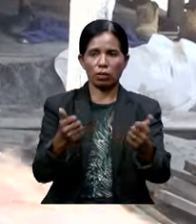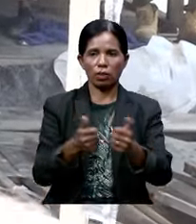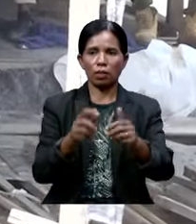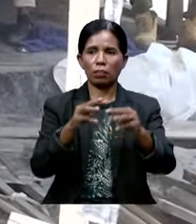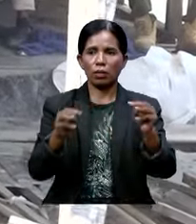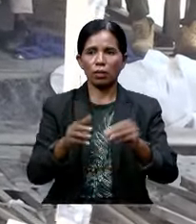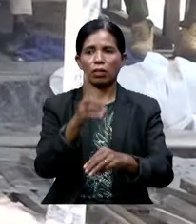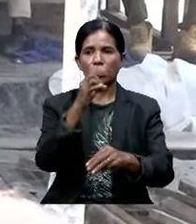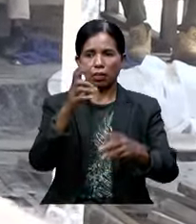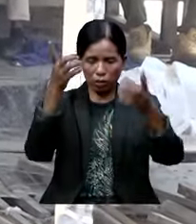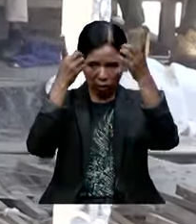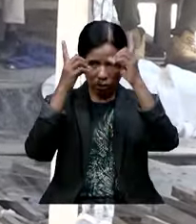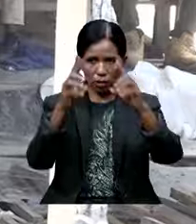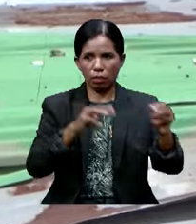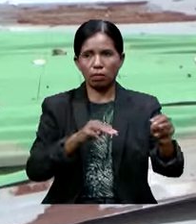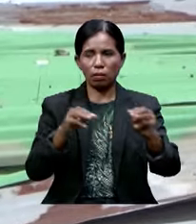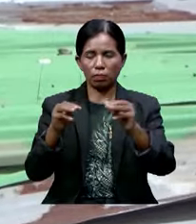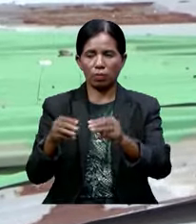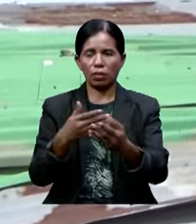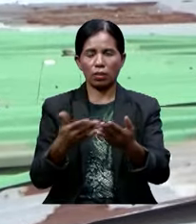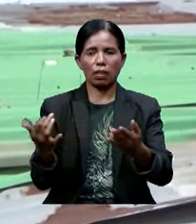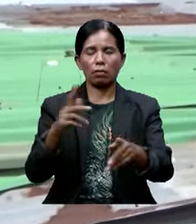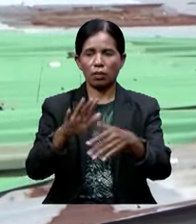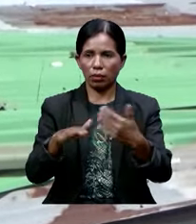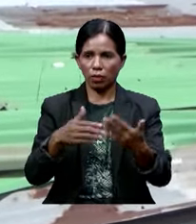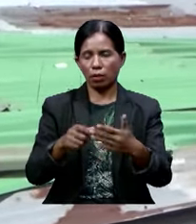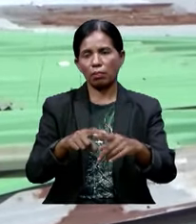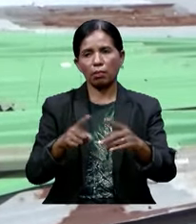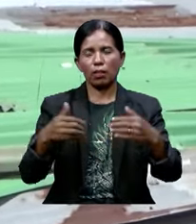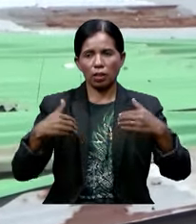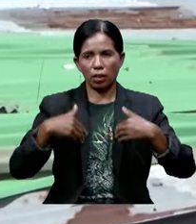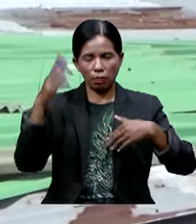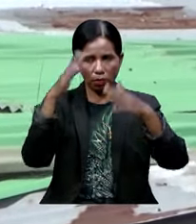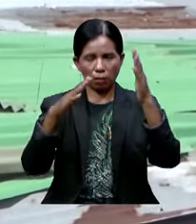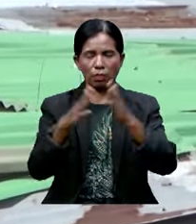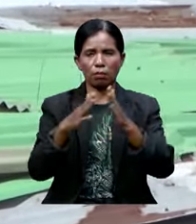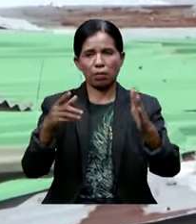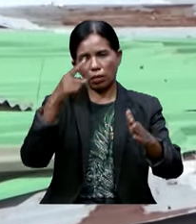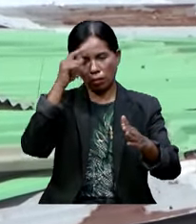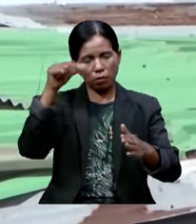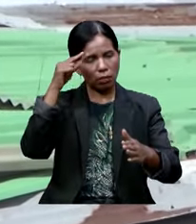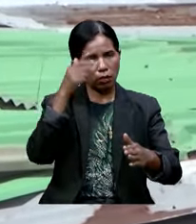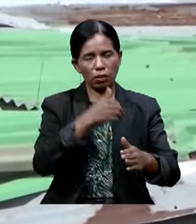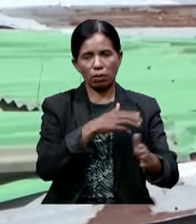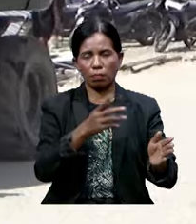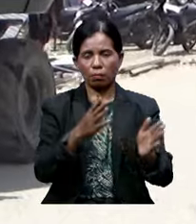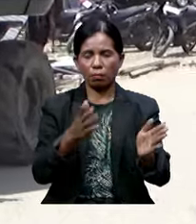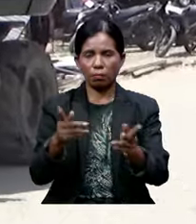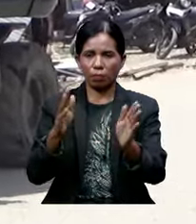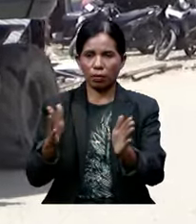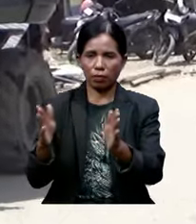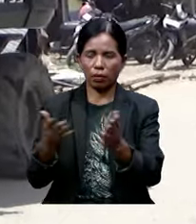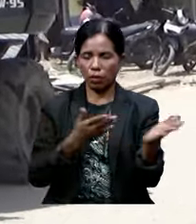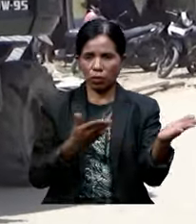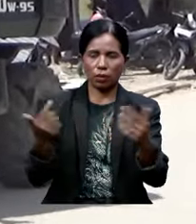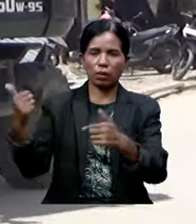dele decide muda obrigatório negociante sirané, mas bem moço desentendimento também o governo se deu prepara condição antes lorecira